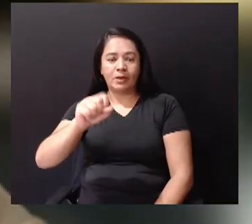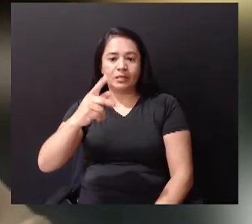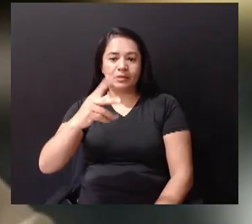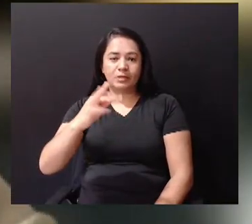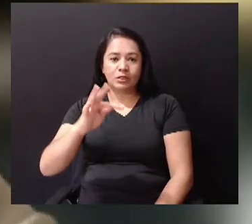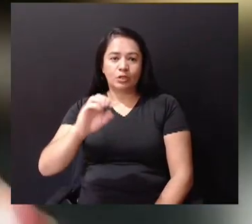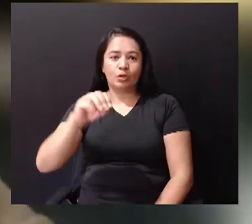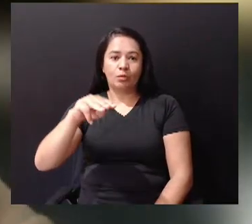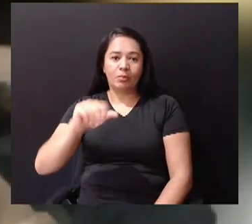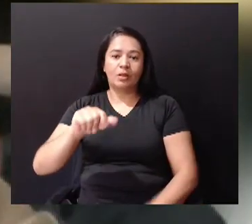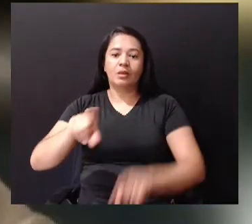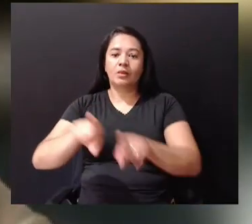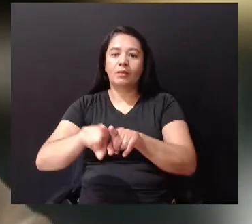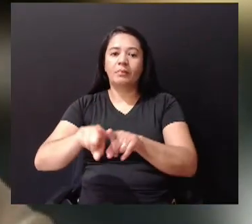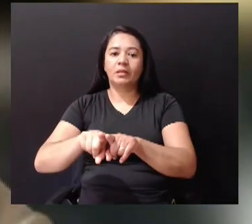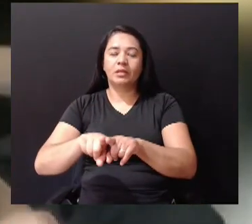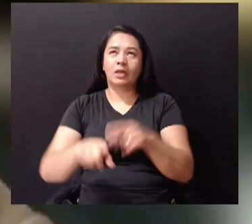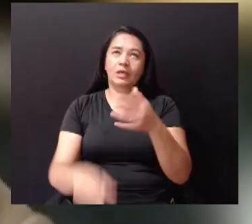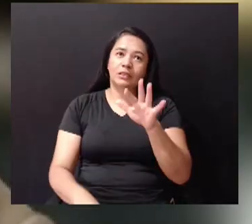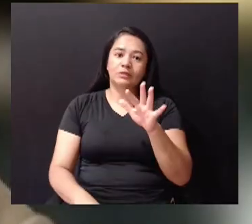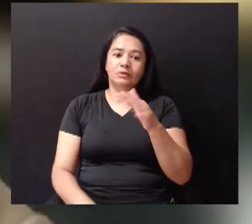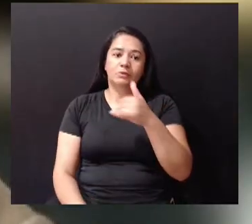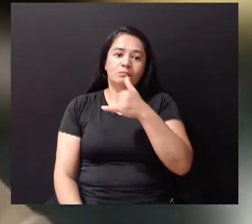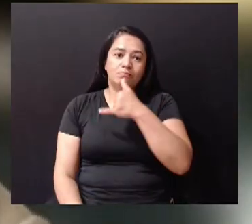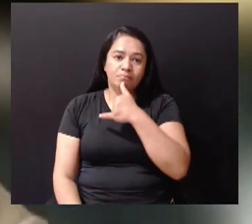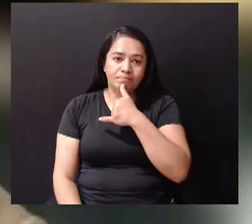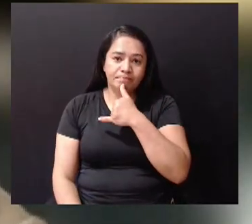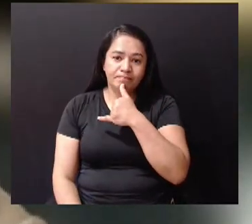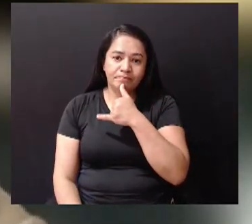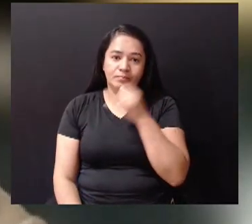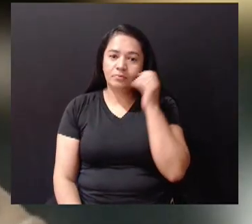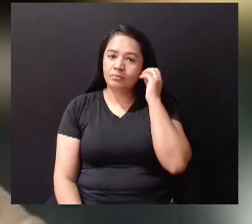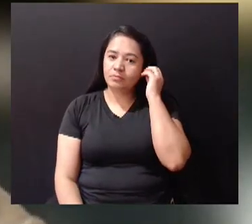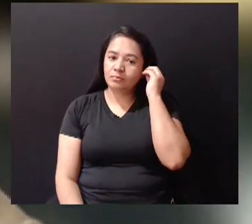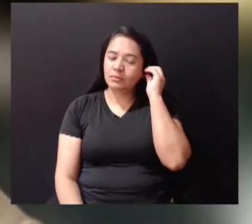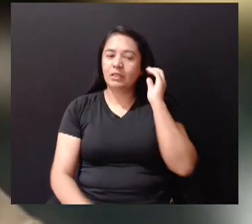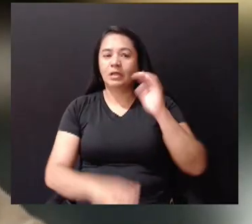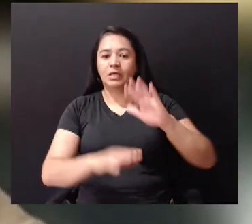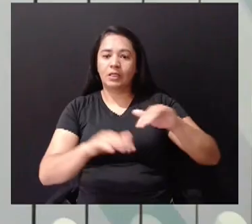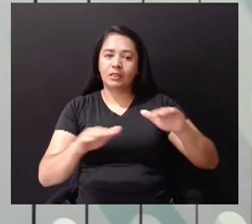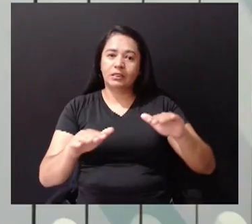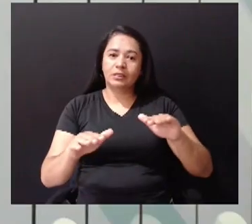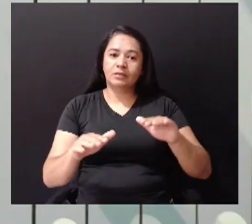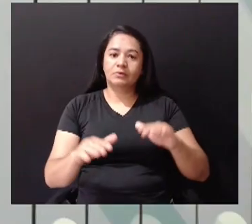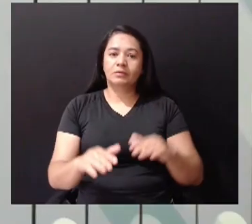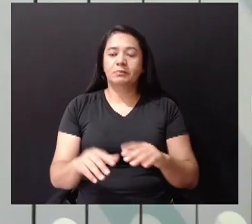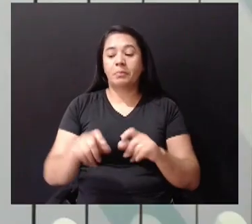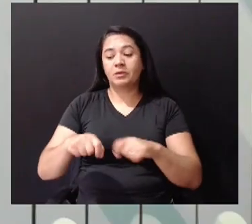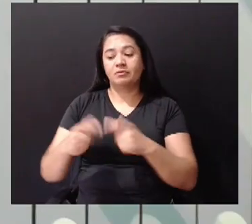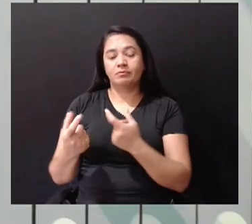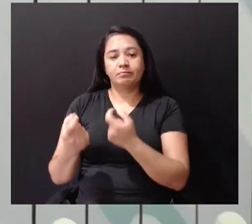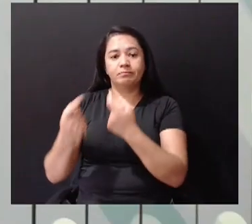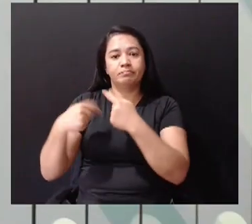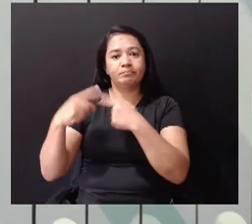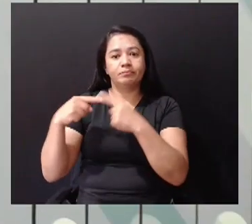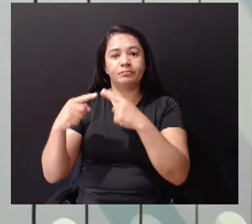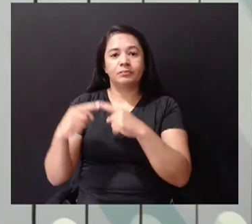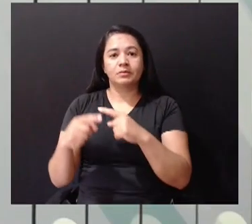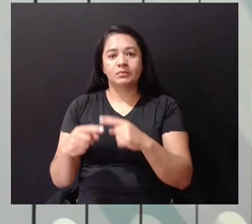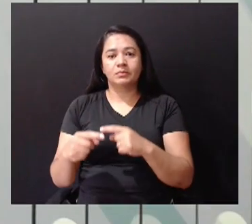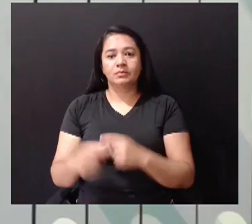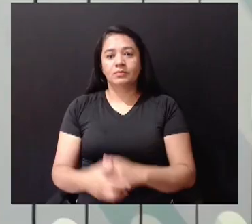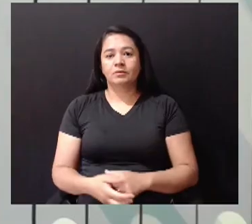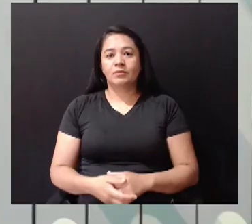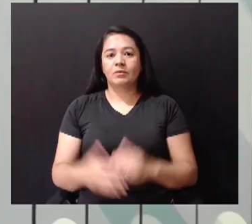também, às vezes, infelizmente, aquela criança pode estar desenvolvendo um câncer. Correto, doutor. Olha, de acordo com